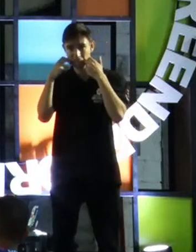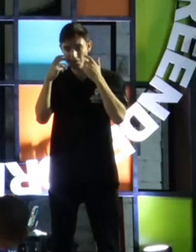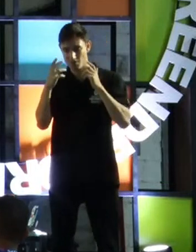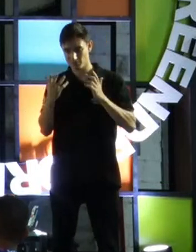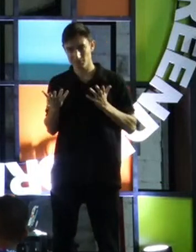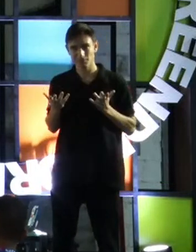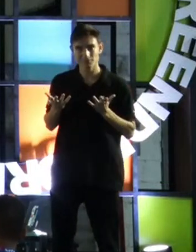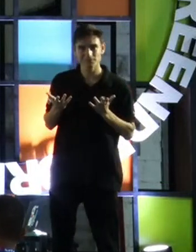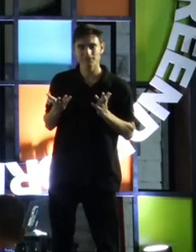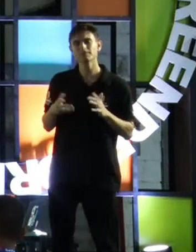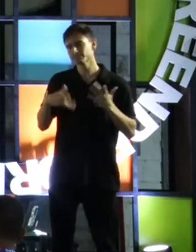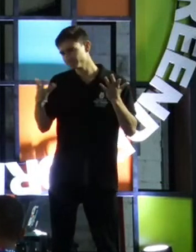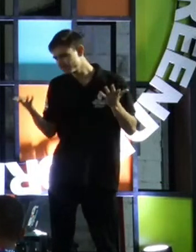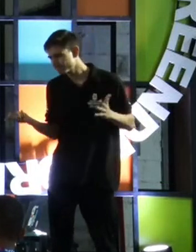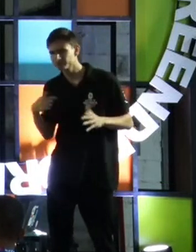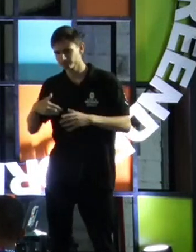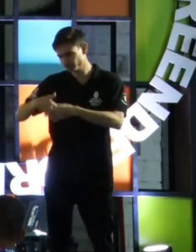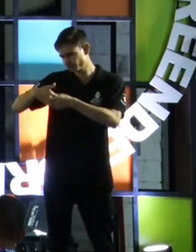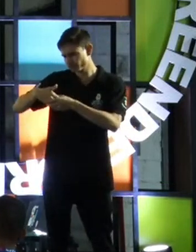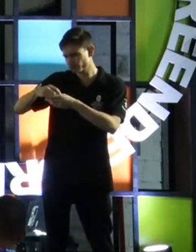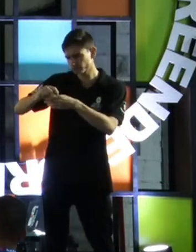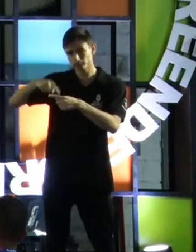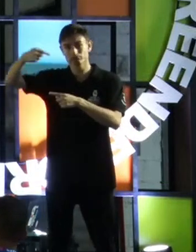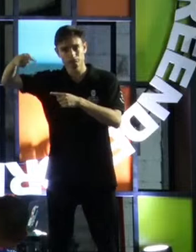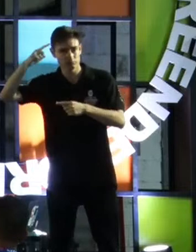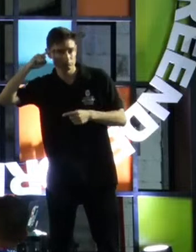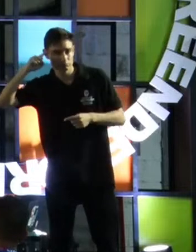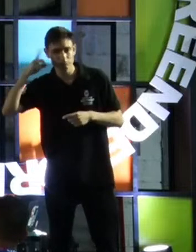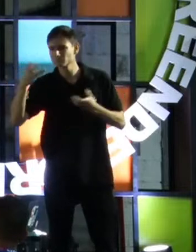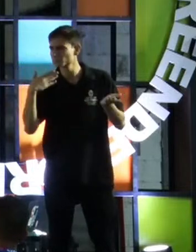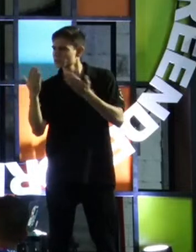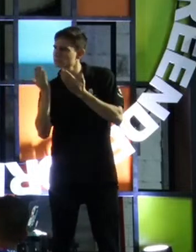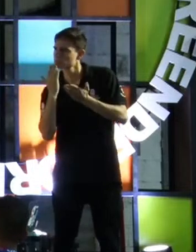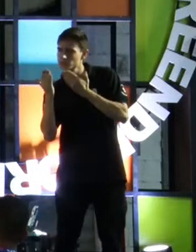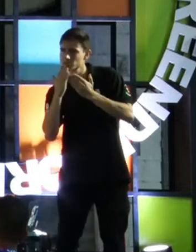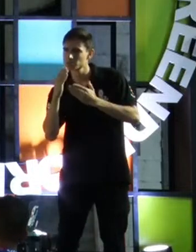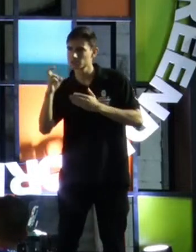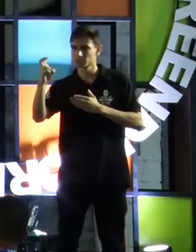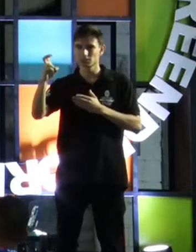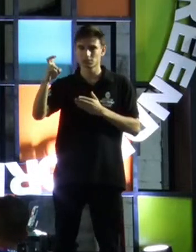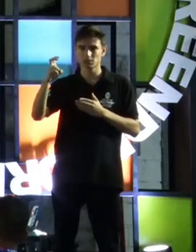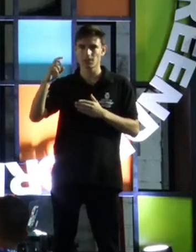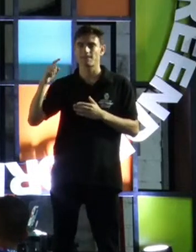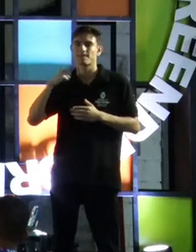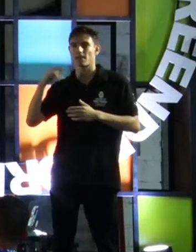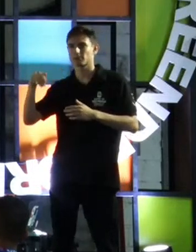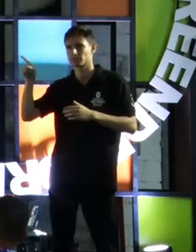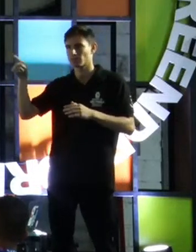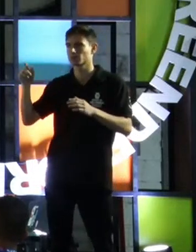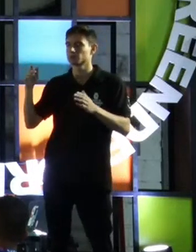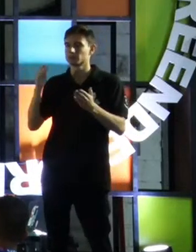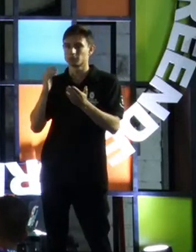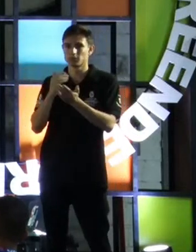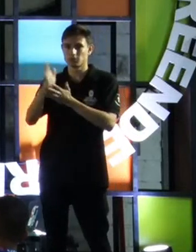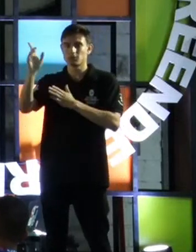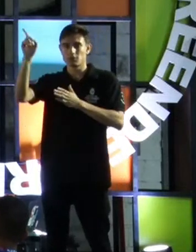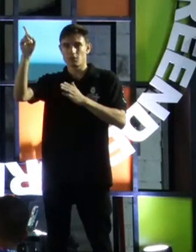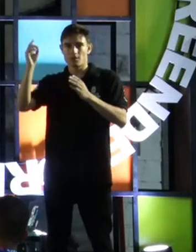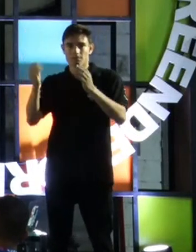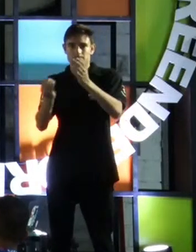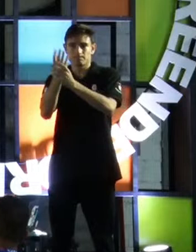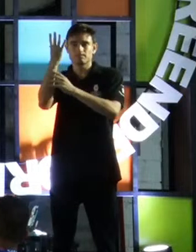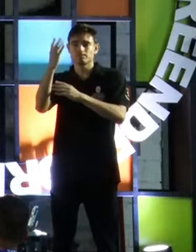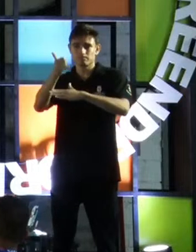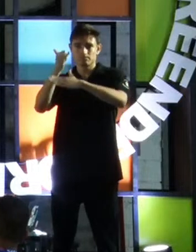deselegância. Mas, beleza, me cumprimentou no outro dia, a gente estava conversando, e 5 de maio a gente fez o lançamento da Startup Bootcamp no Fab Lab,